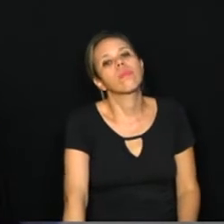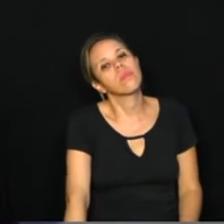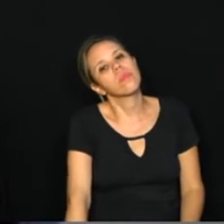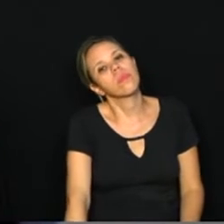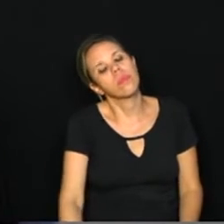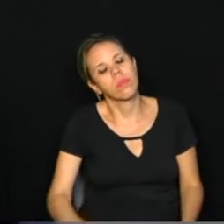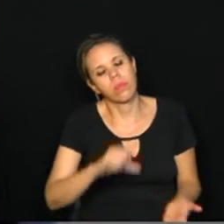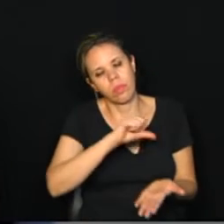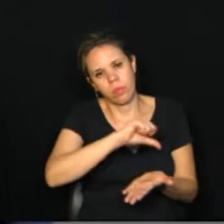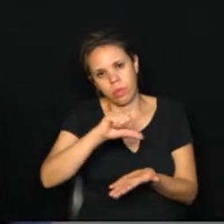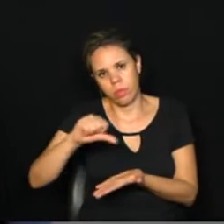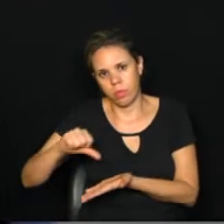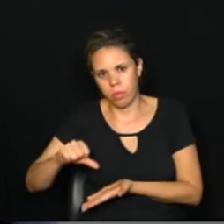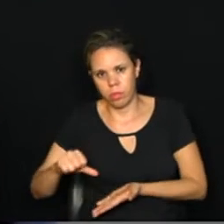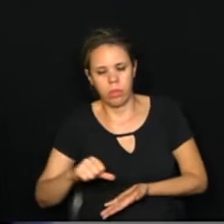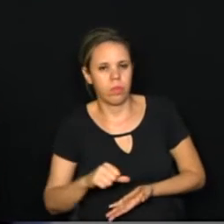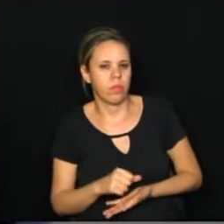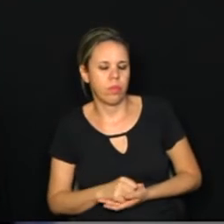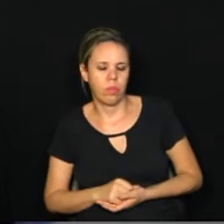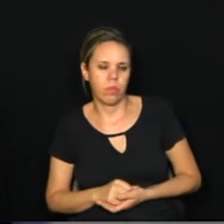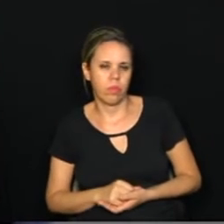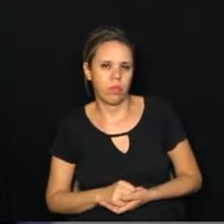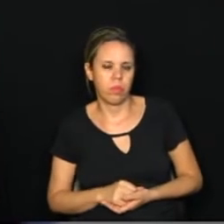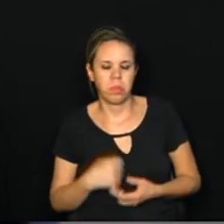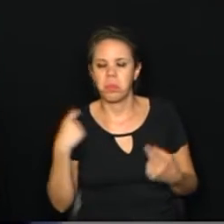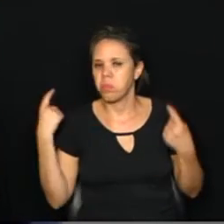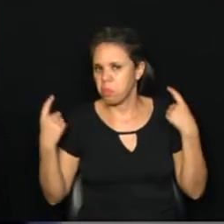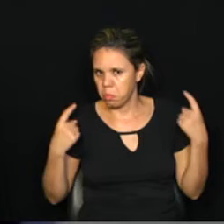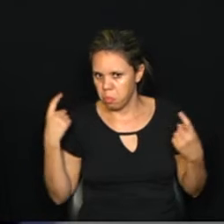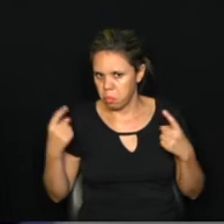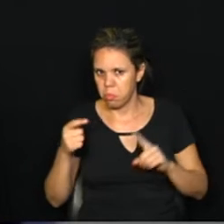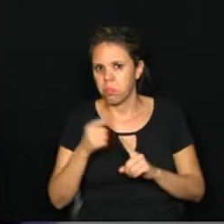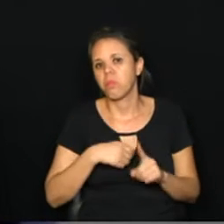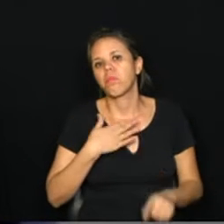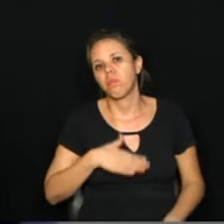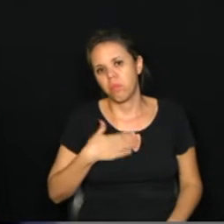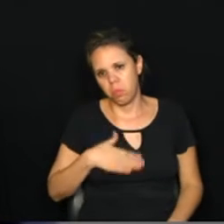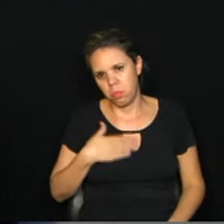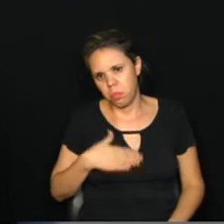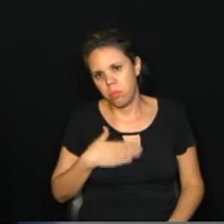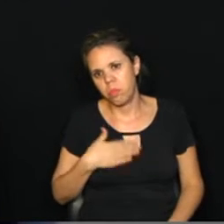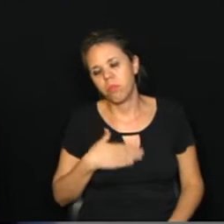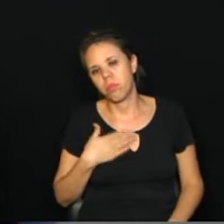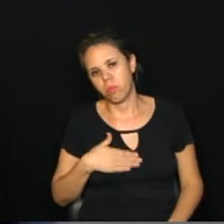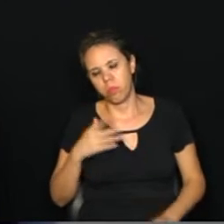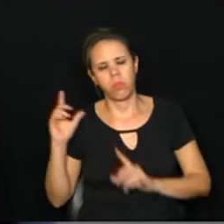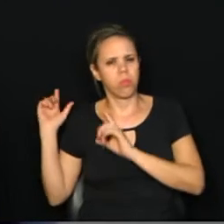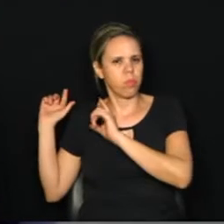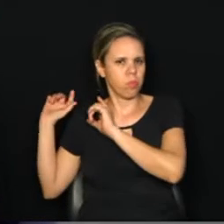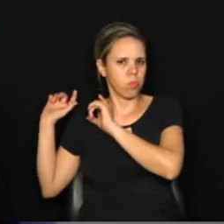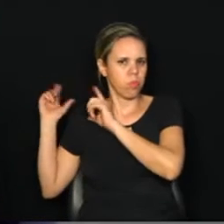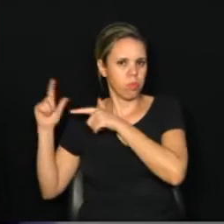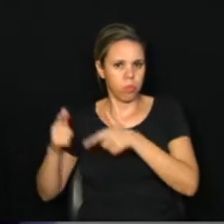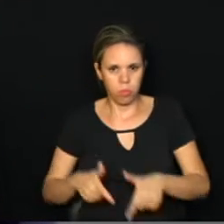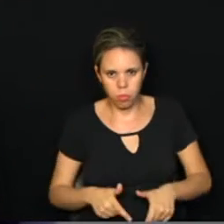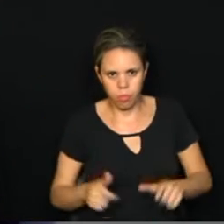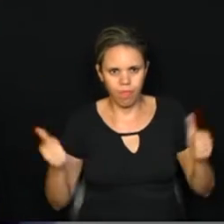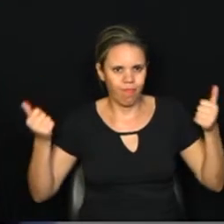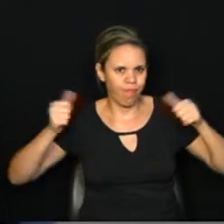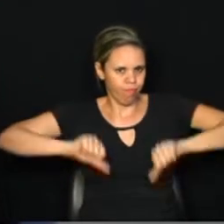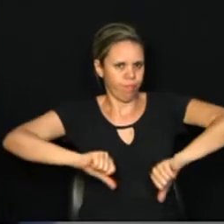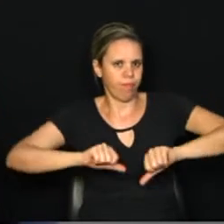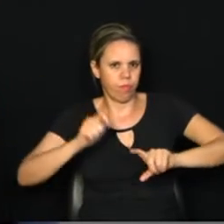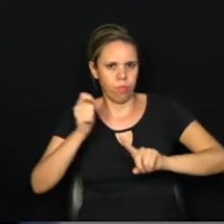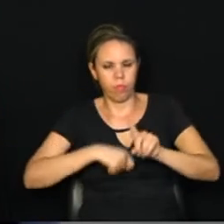nossa região. Nos preocupa o mês de agosto. O mês de agosto, tradicionalmente, é o pior mês, é o mês